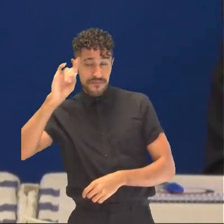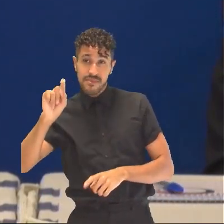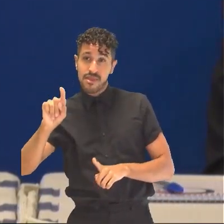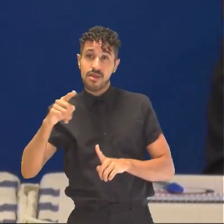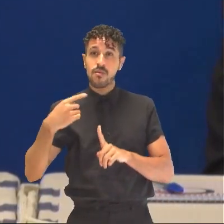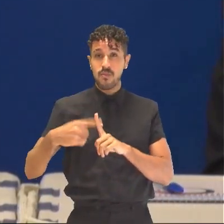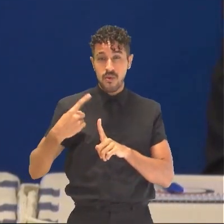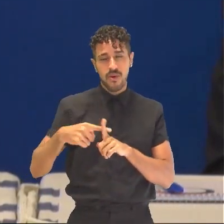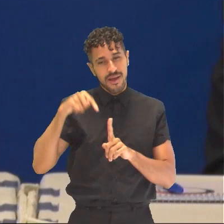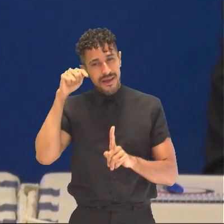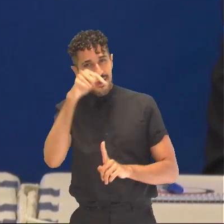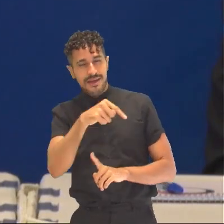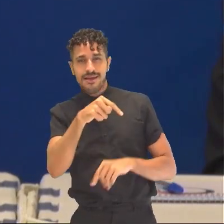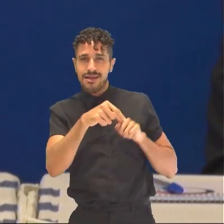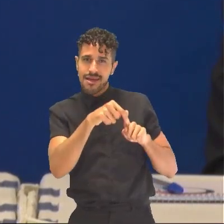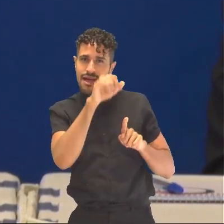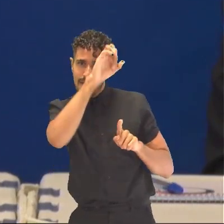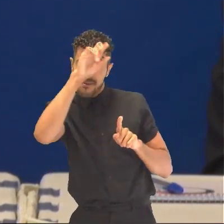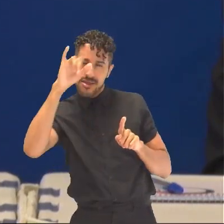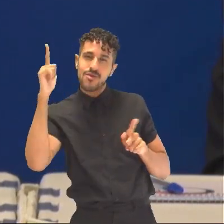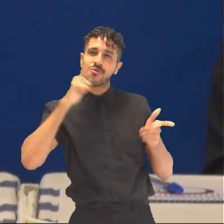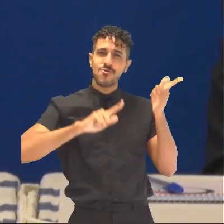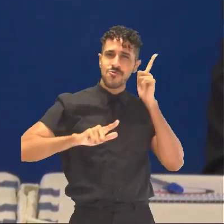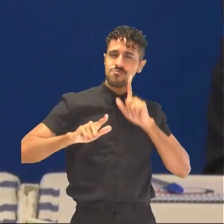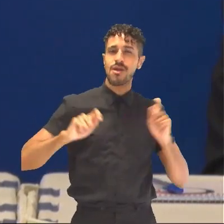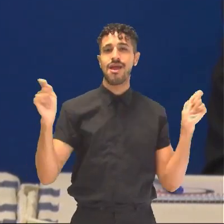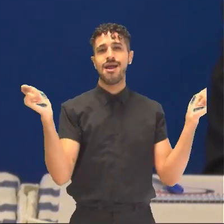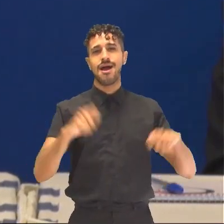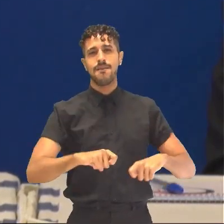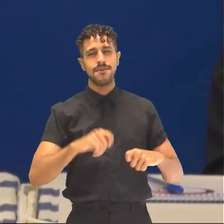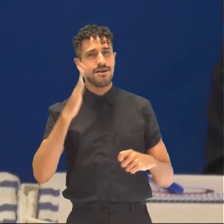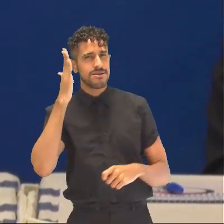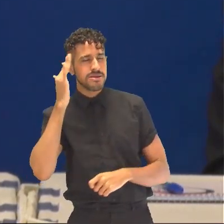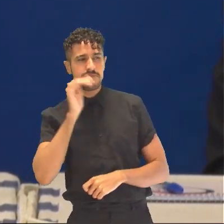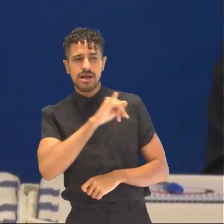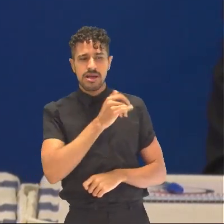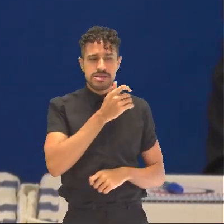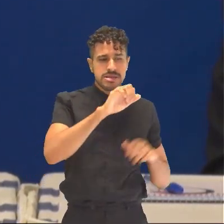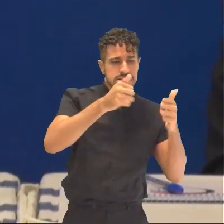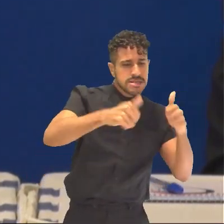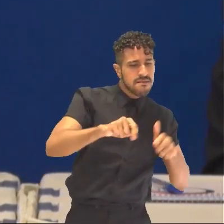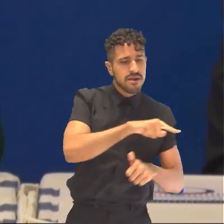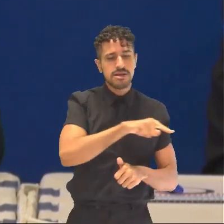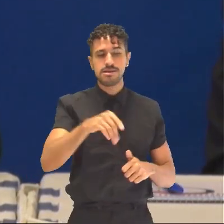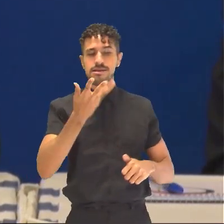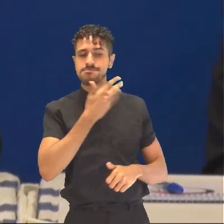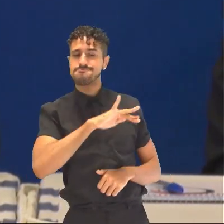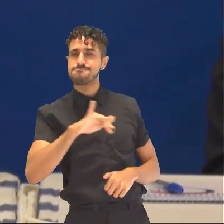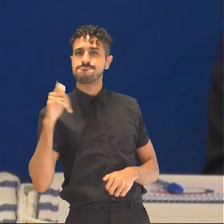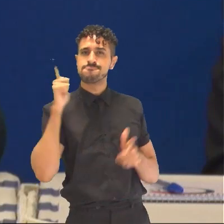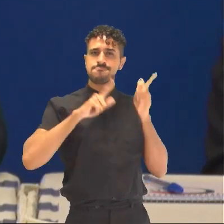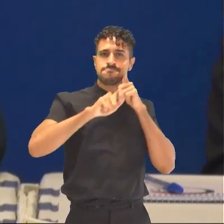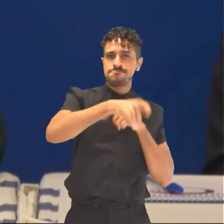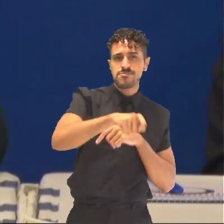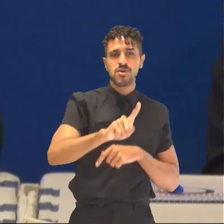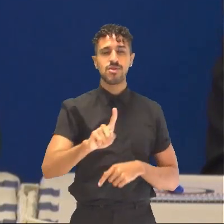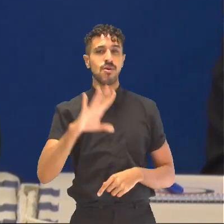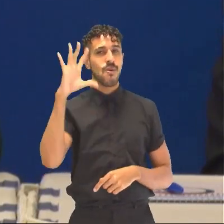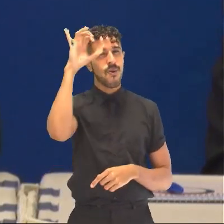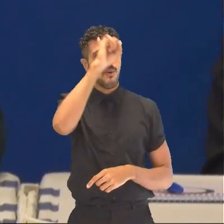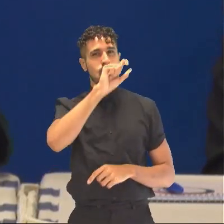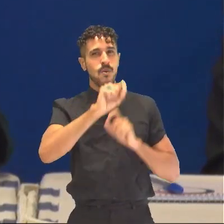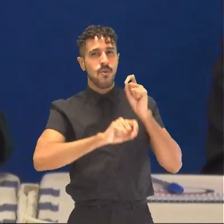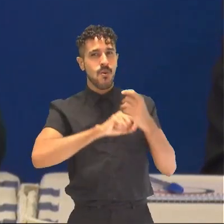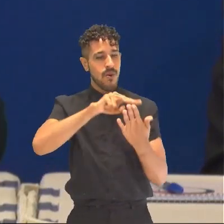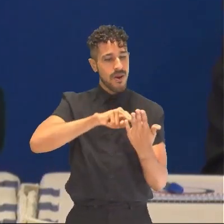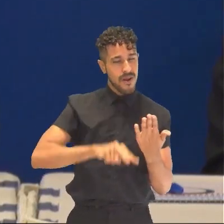porque, por meio dela, nós temos condições de saber se as crianças estão efetivamente compreendendo aquilo